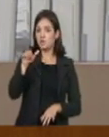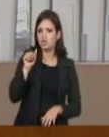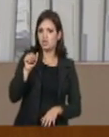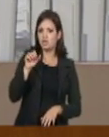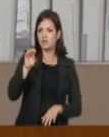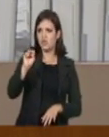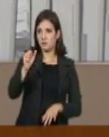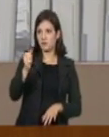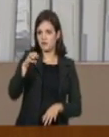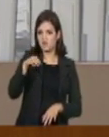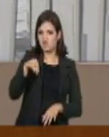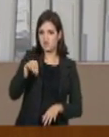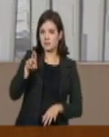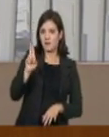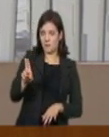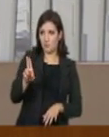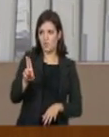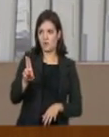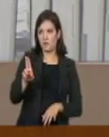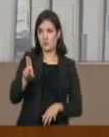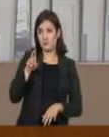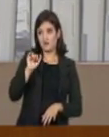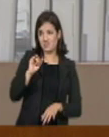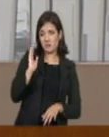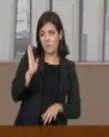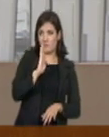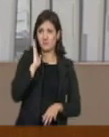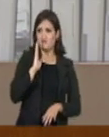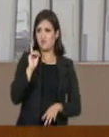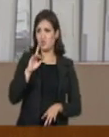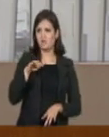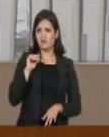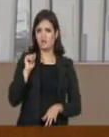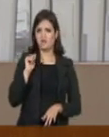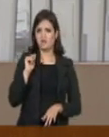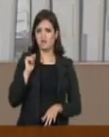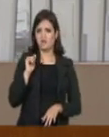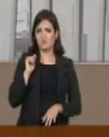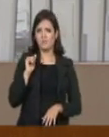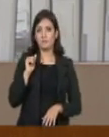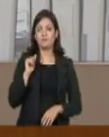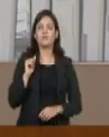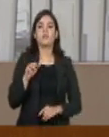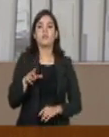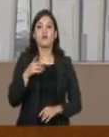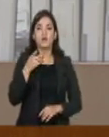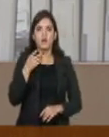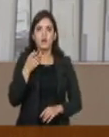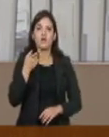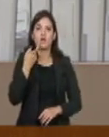dos nomes, embora esteja numa matéria pública. Conta fulana, filha de